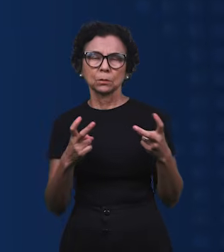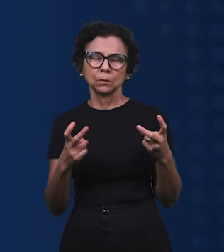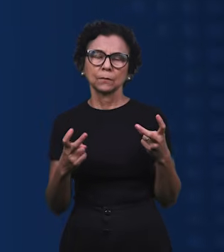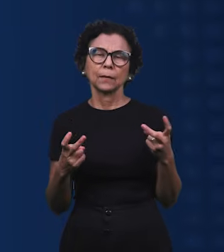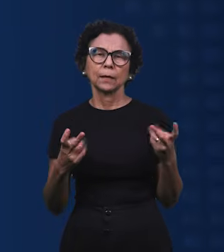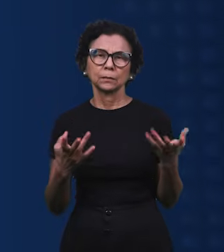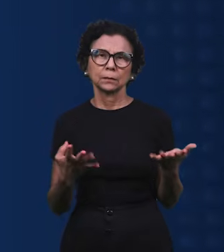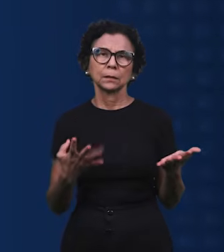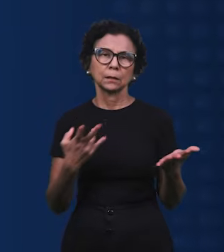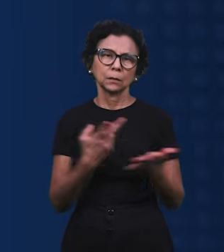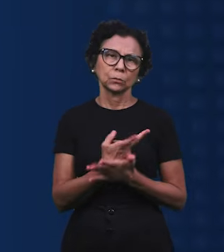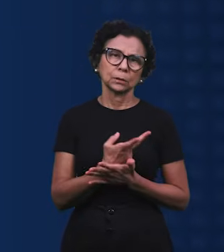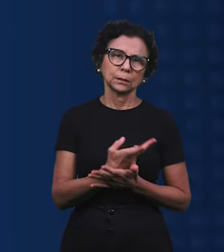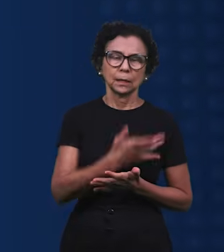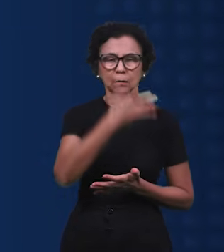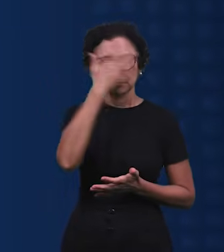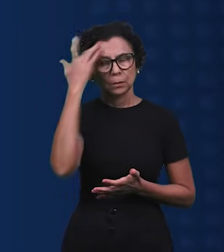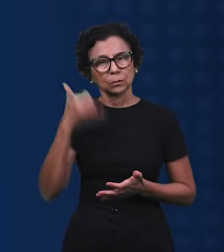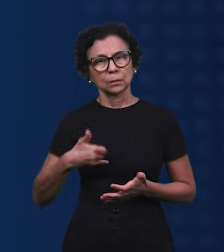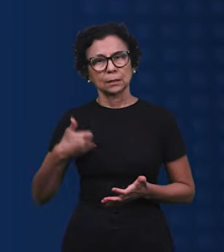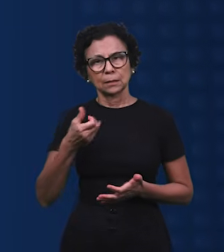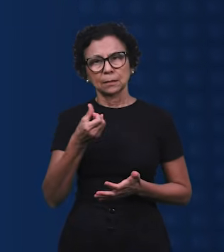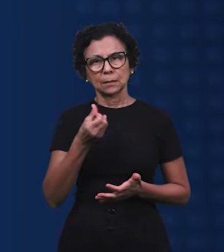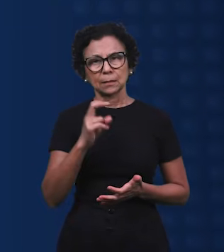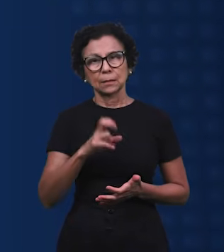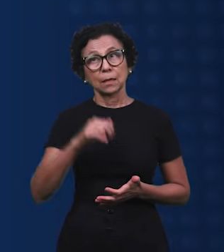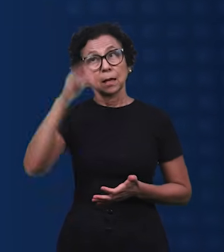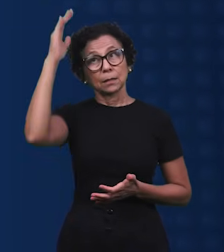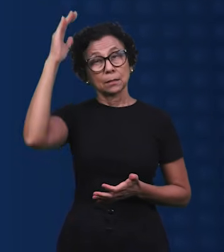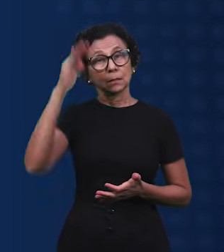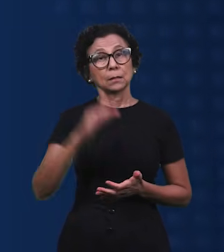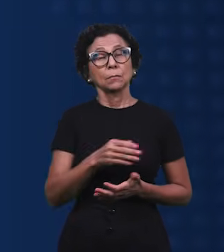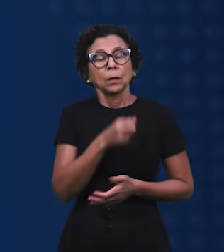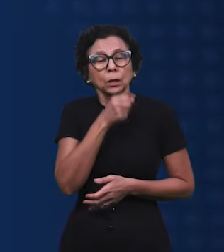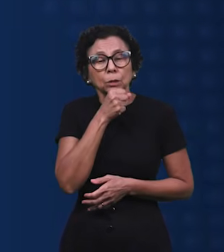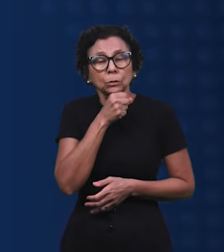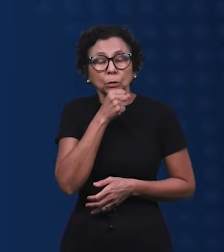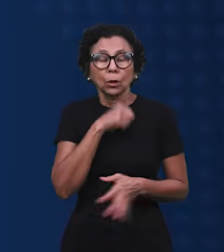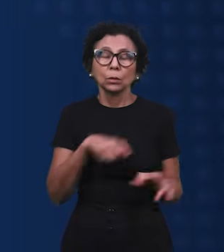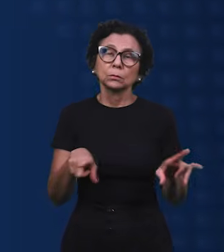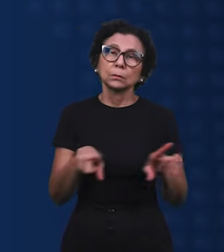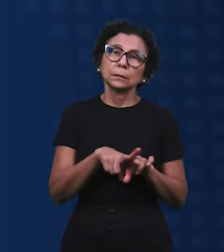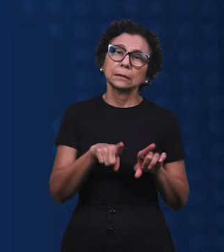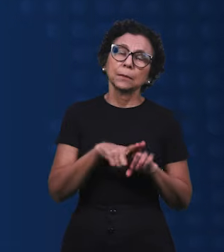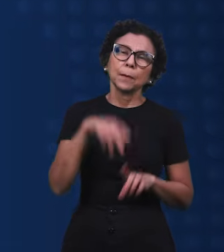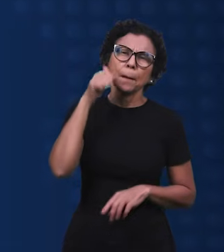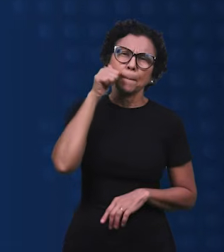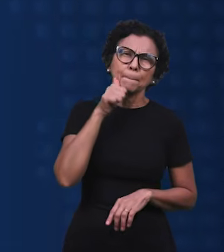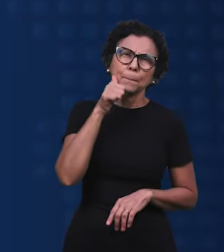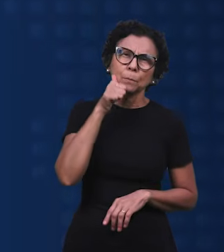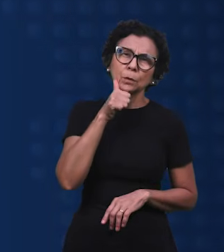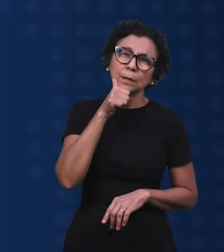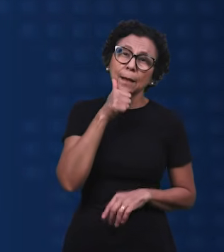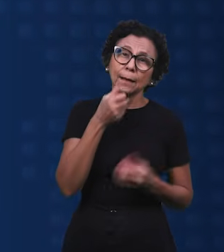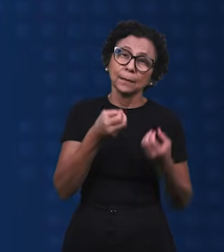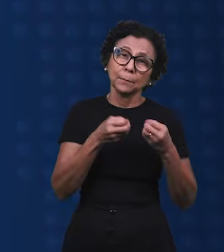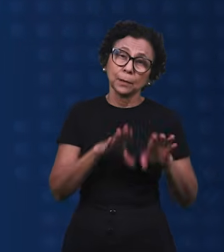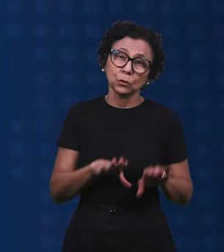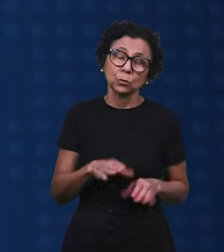o pessoal com a idade acima de 65 anos, são os idosos, e também um pouco as mulheres que são